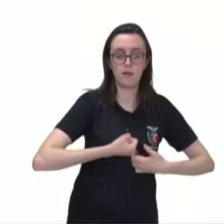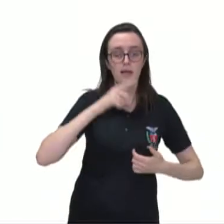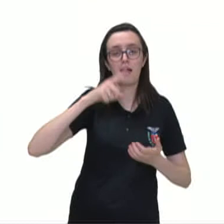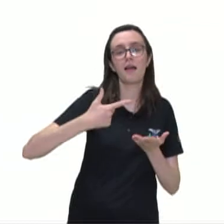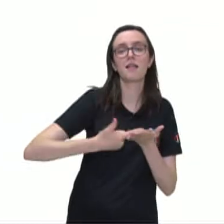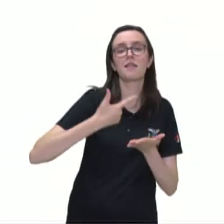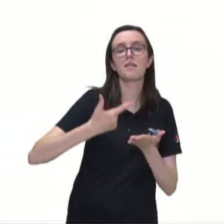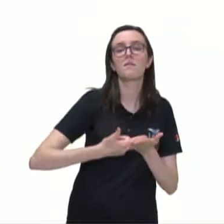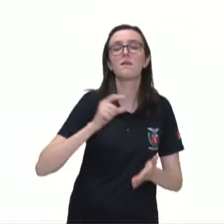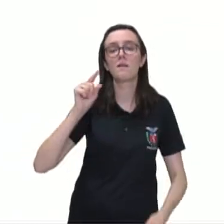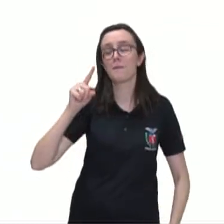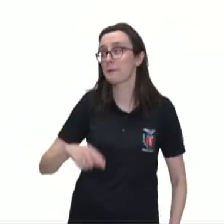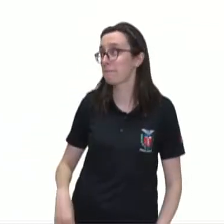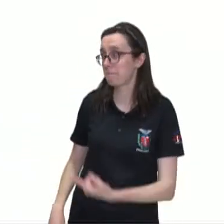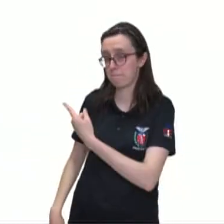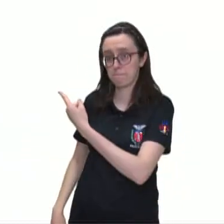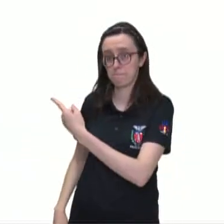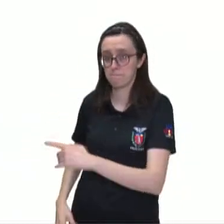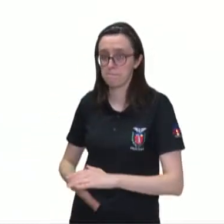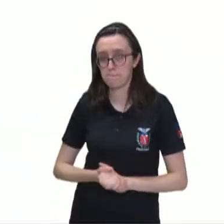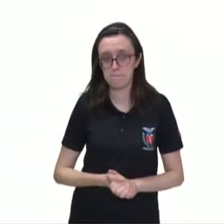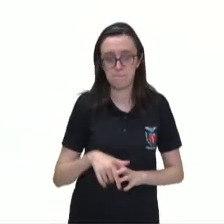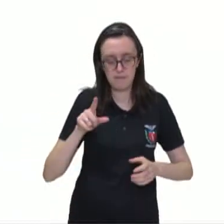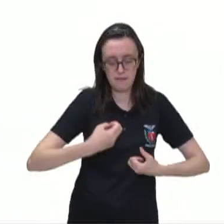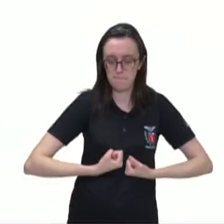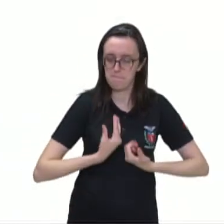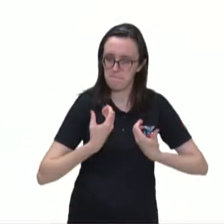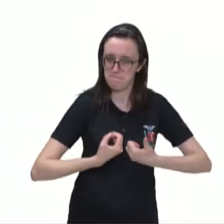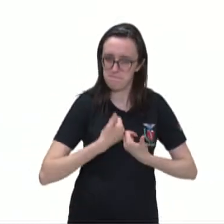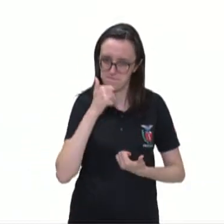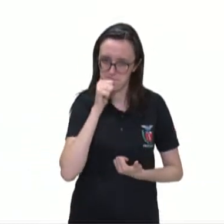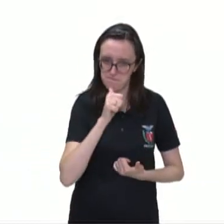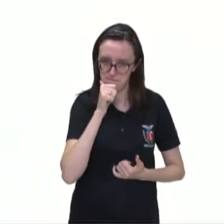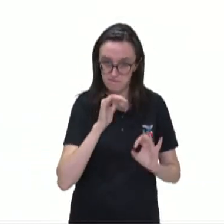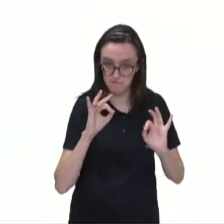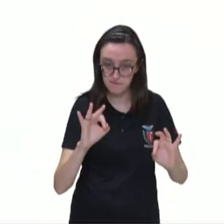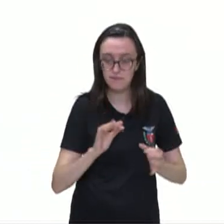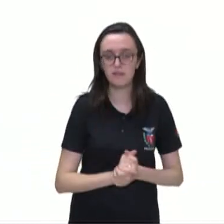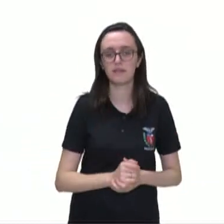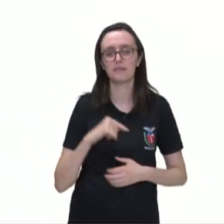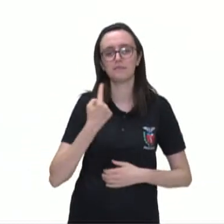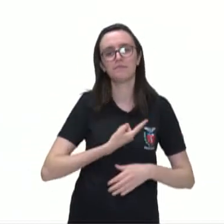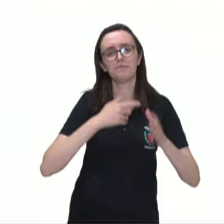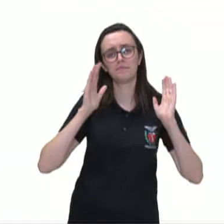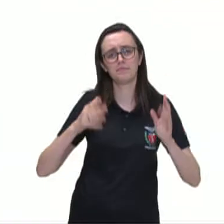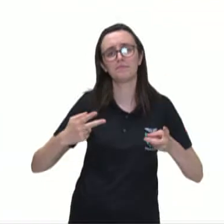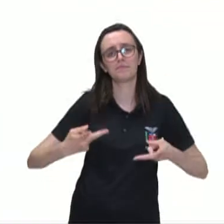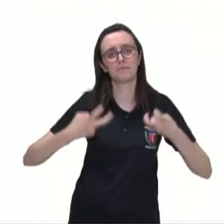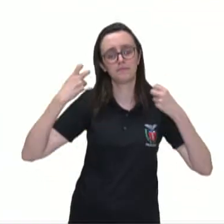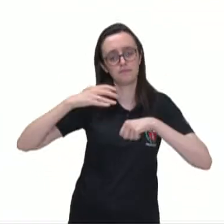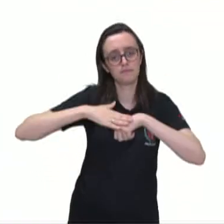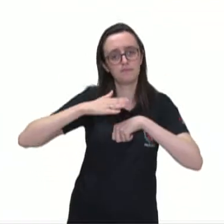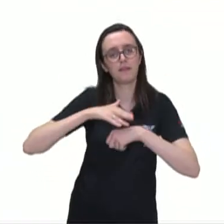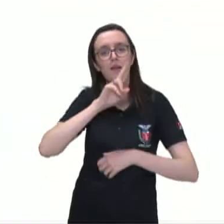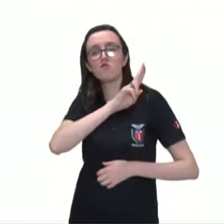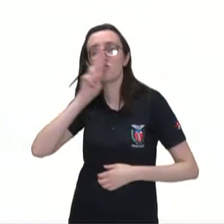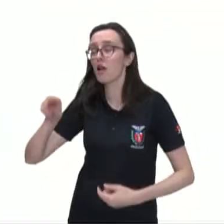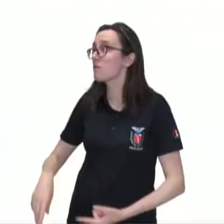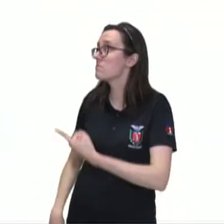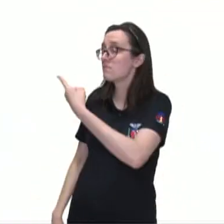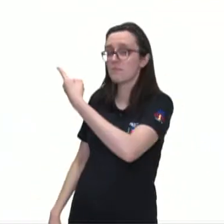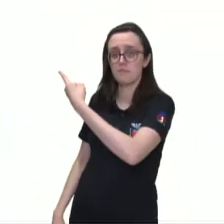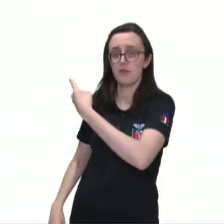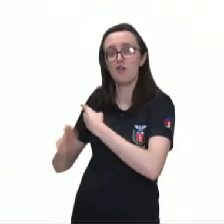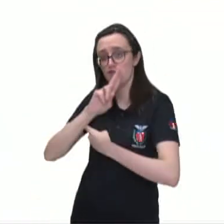da Rosiana Murray, que é uma poeta, certo? Então, nós já percebemos lá, o próprio nome do livro é